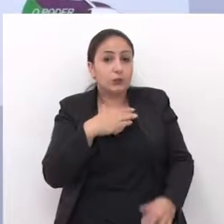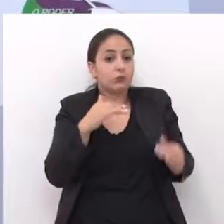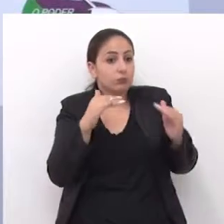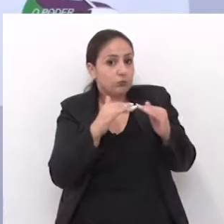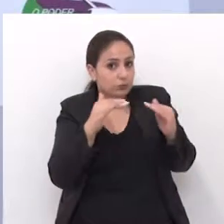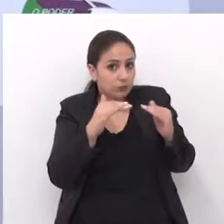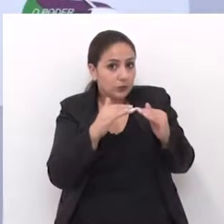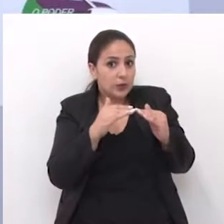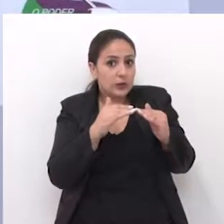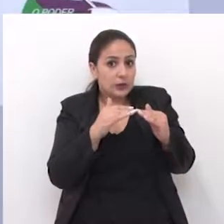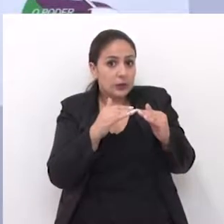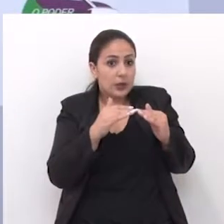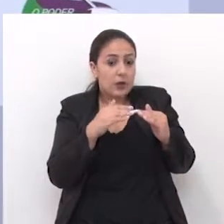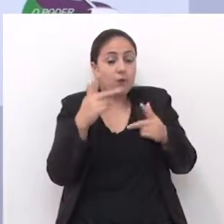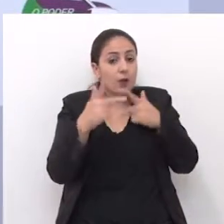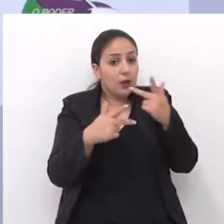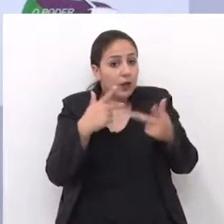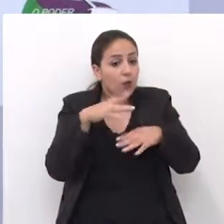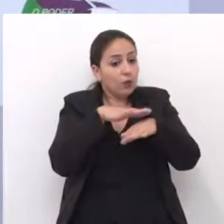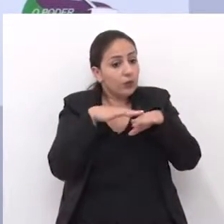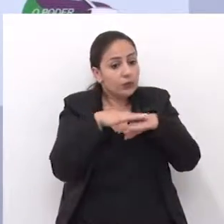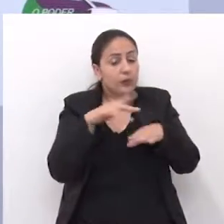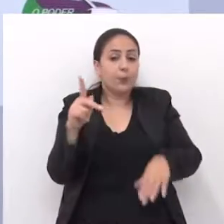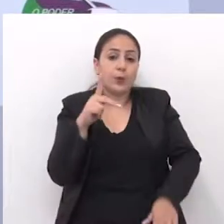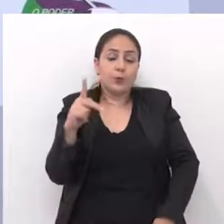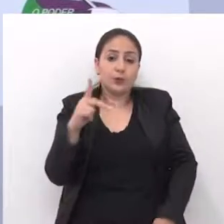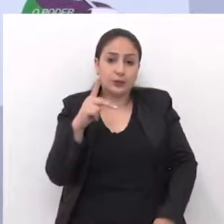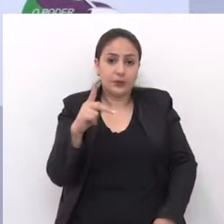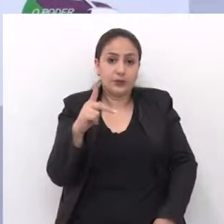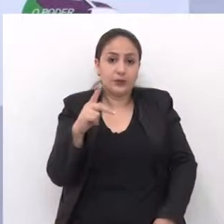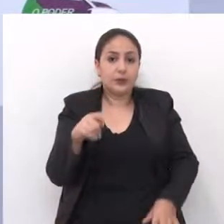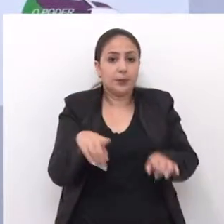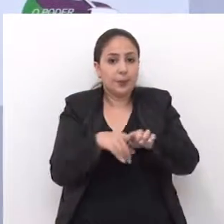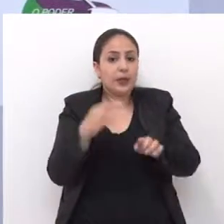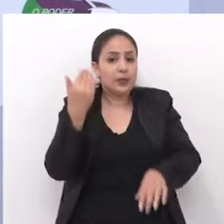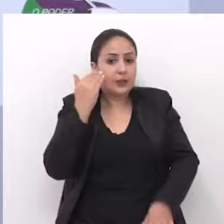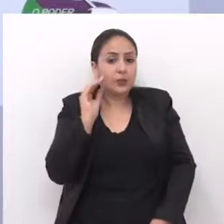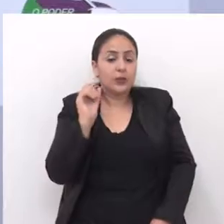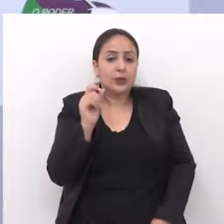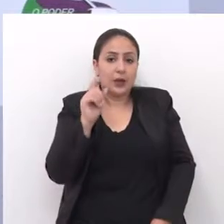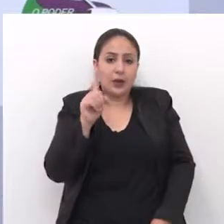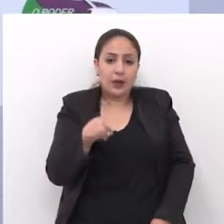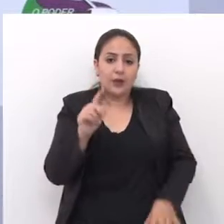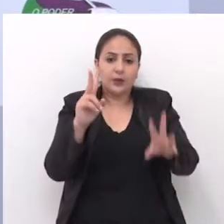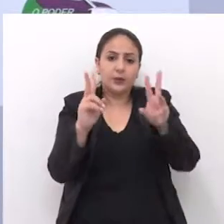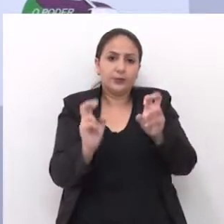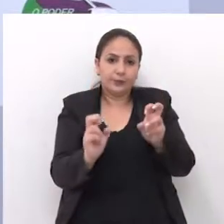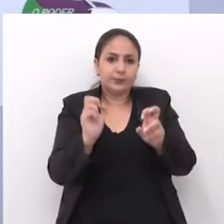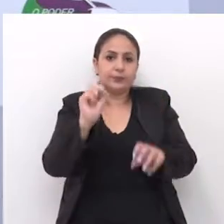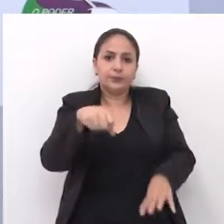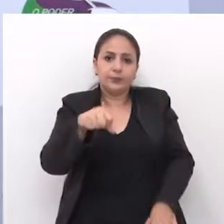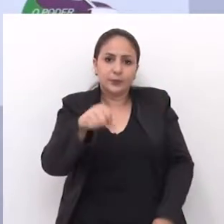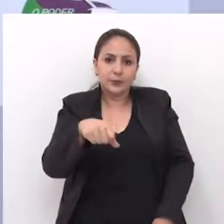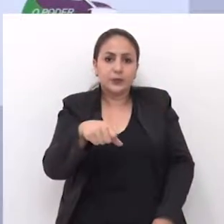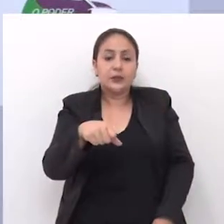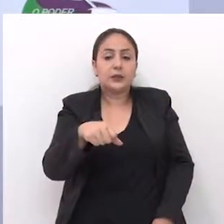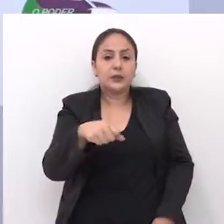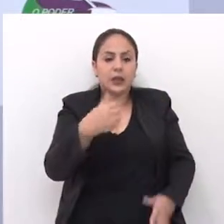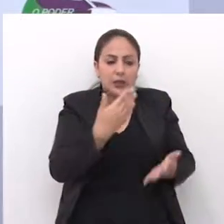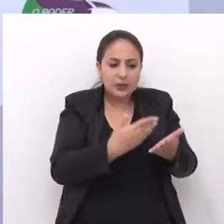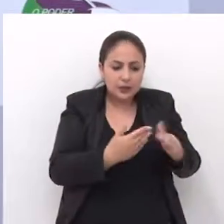de uma maneira coerente, né, dei a minha palavra, conversei com os professores, tá, e entendo que é um assunto que deve